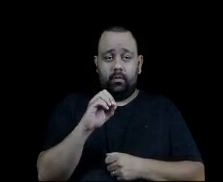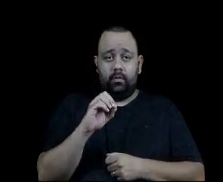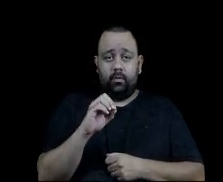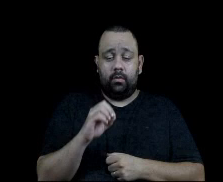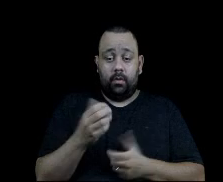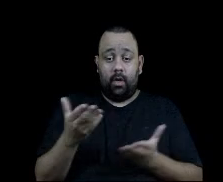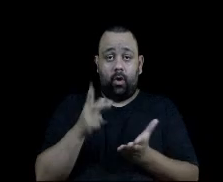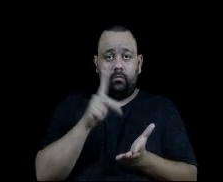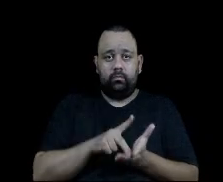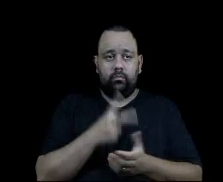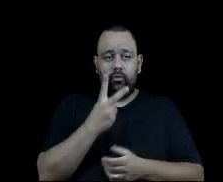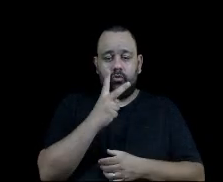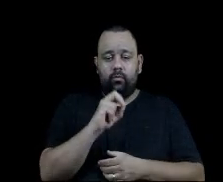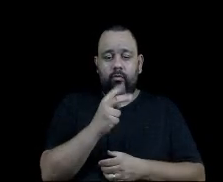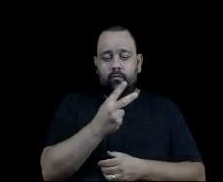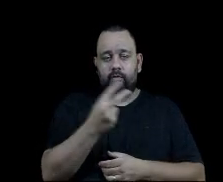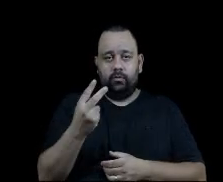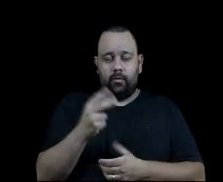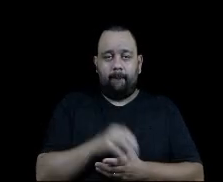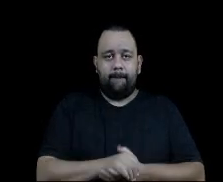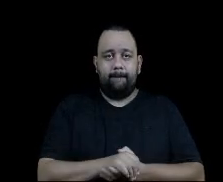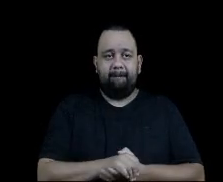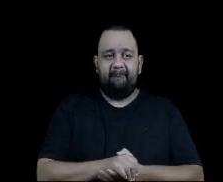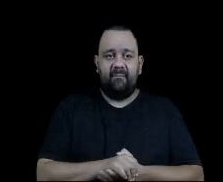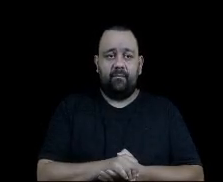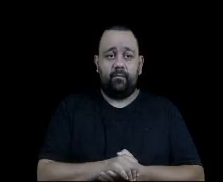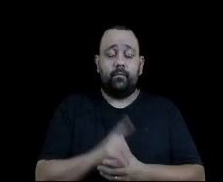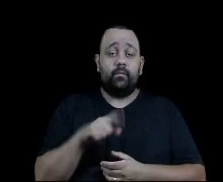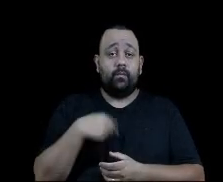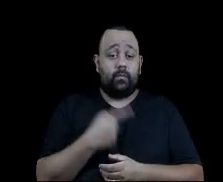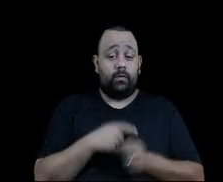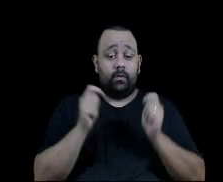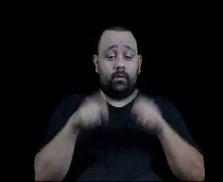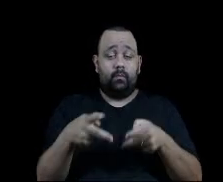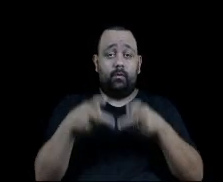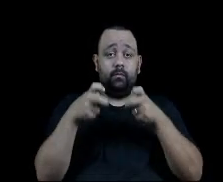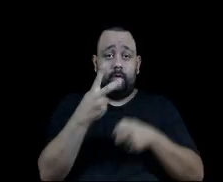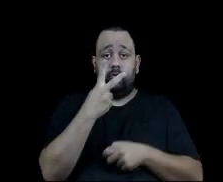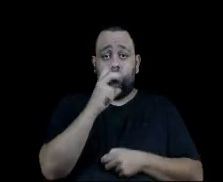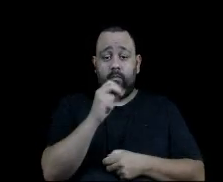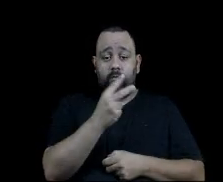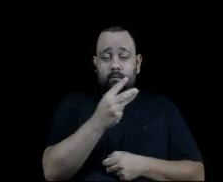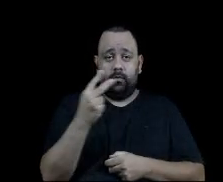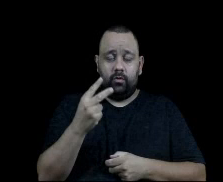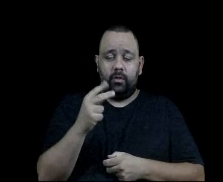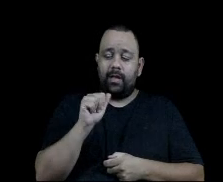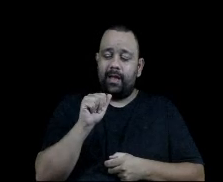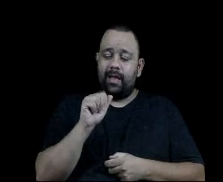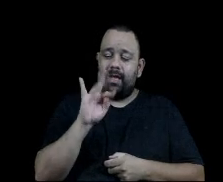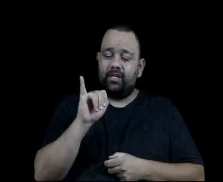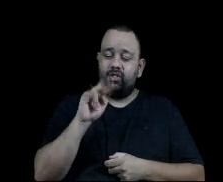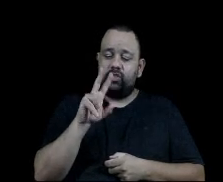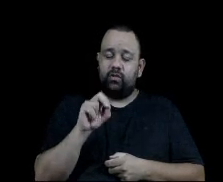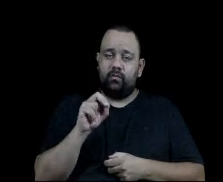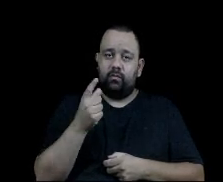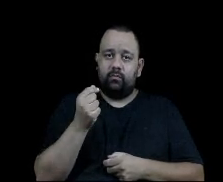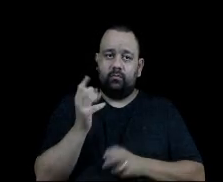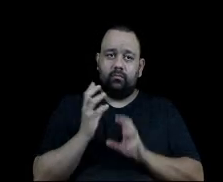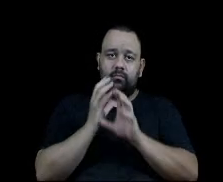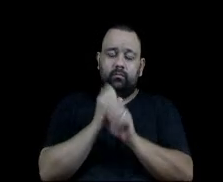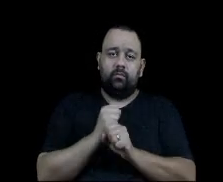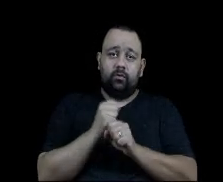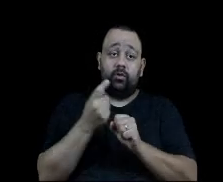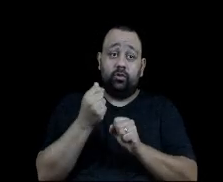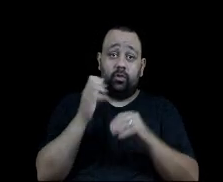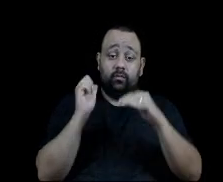e o saldo de exercício atual, 2022. Então, a gente pode ver que em 2022, o ativo